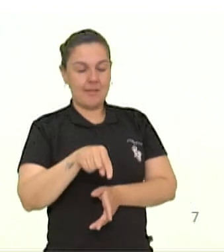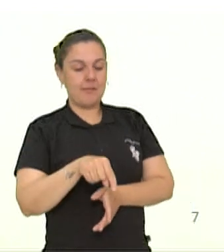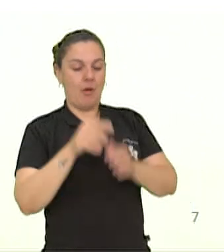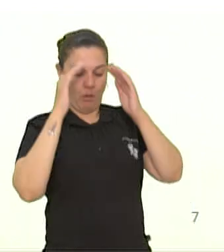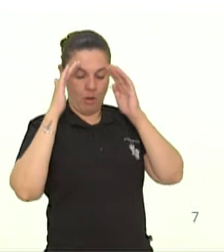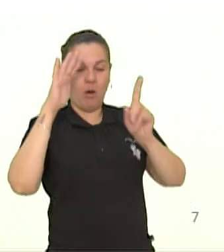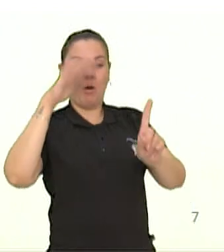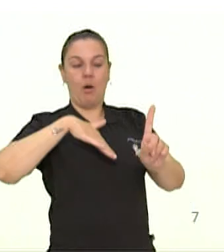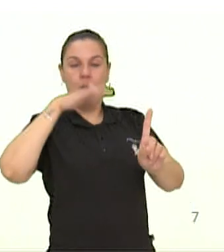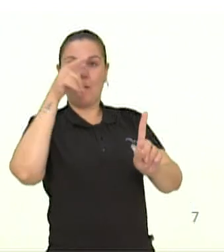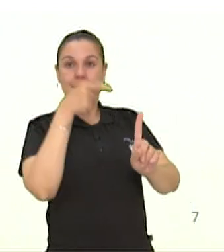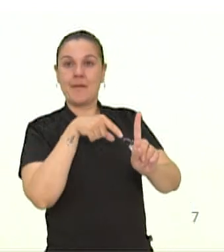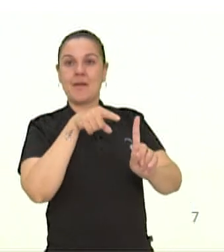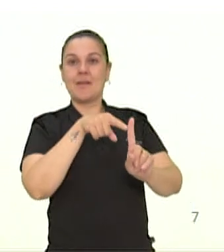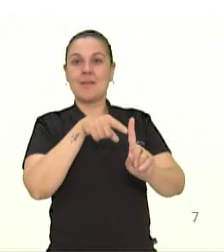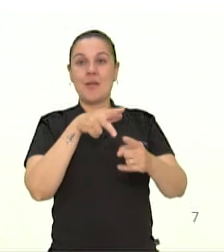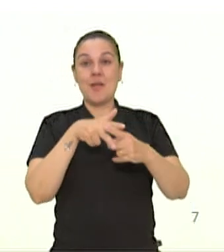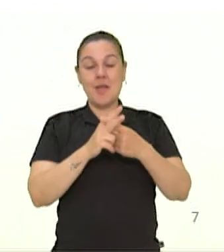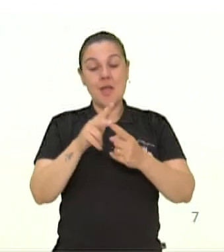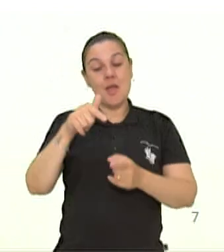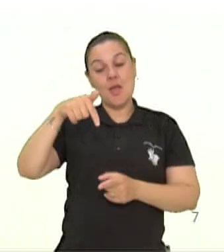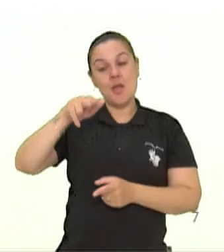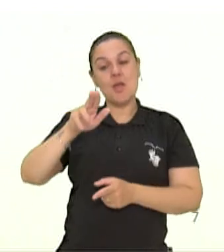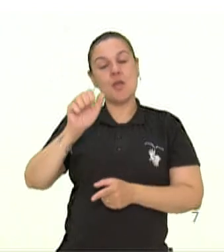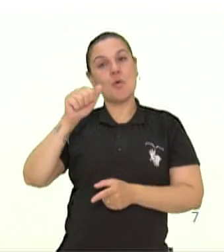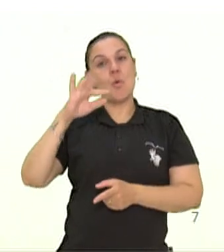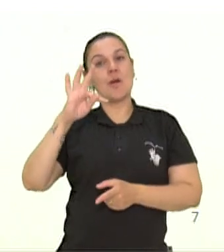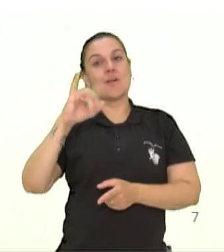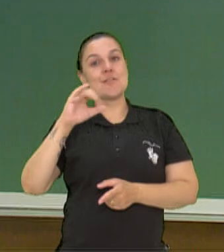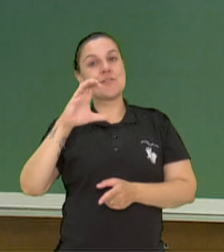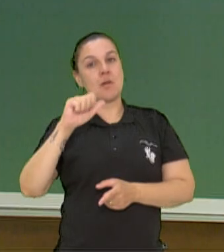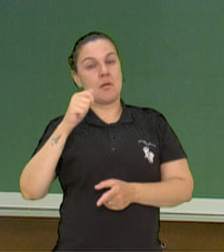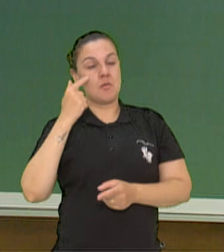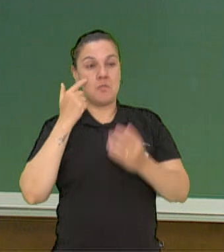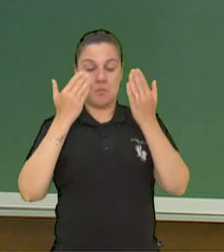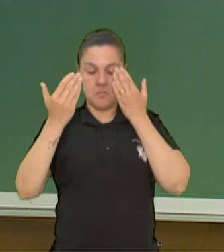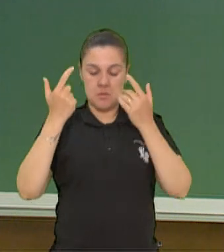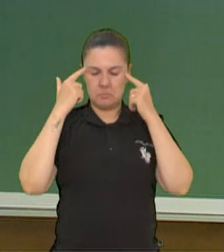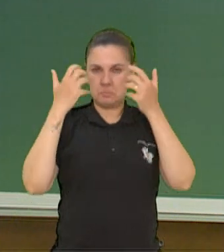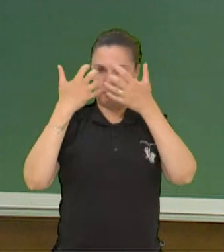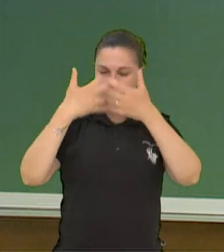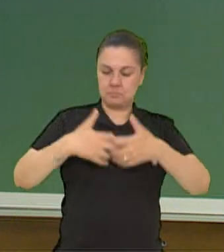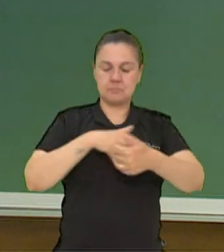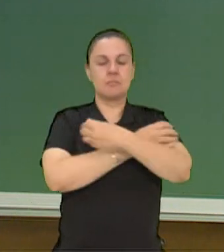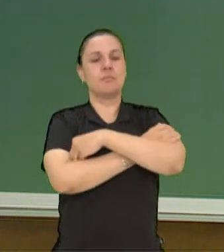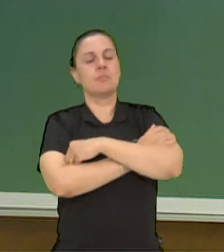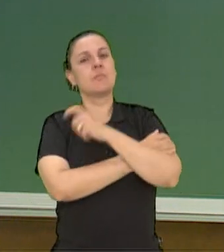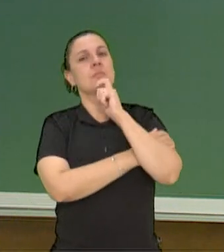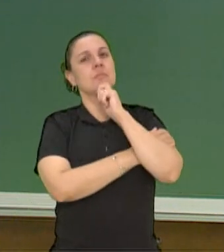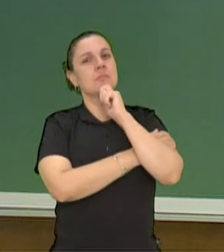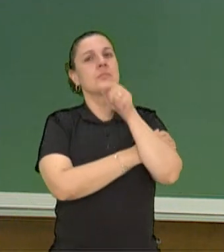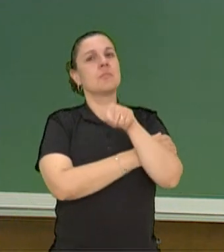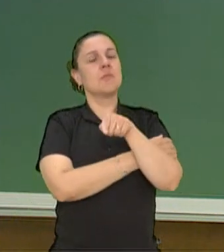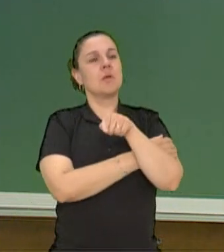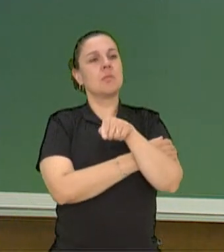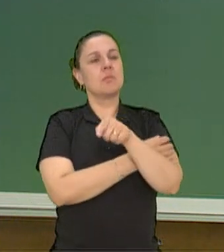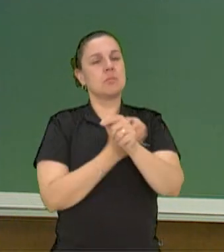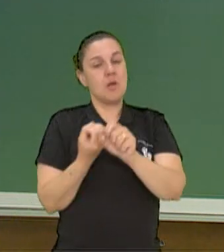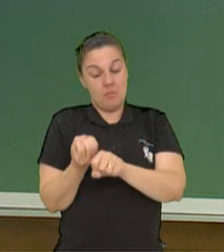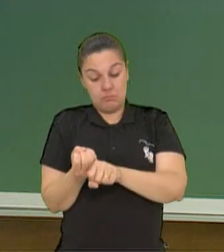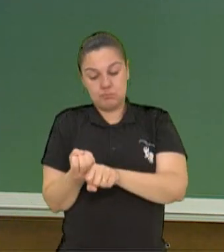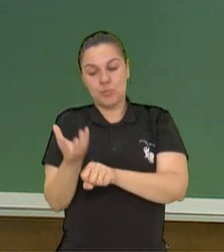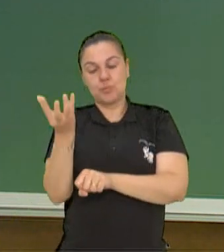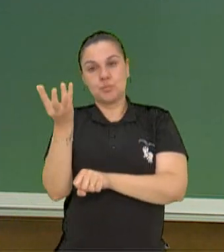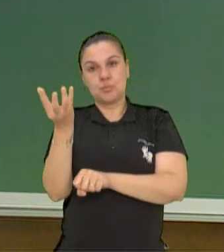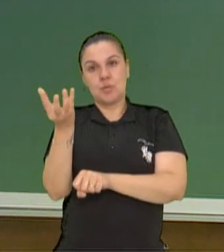Aí ele veio fazer uma análise e, pessoal, olha a ideia dele. Ele pensou o seguinte, olha, a emissão e